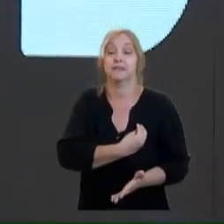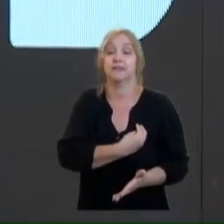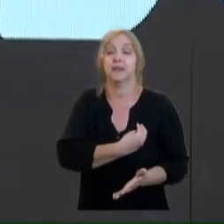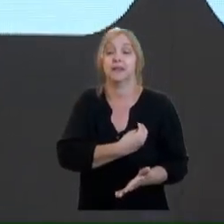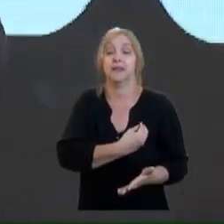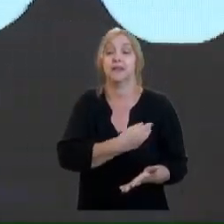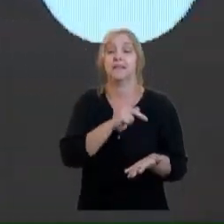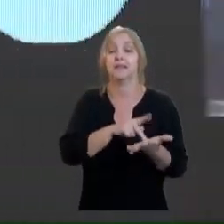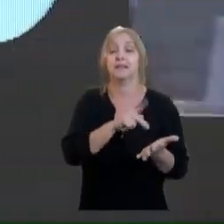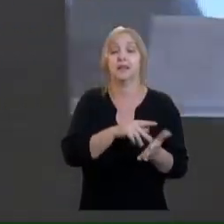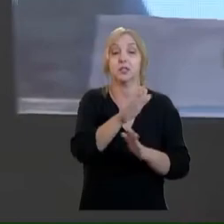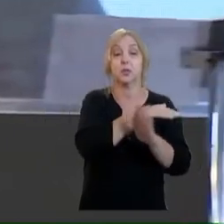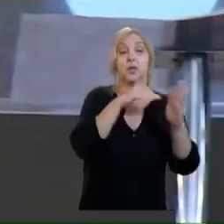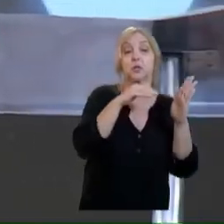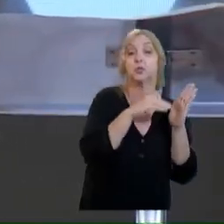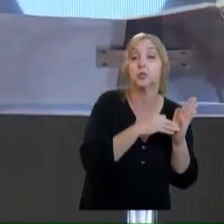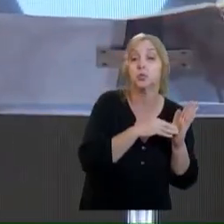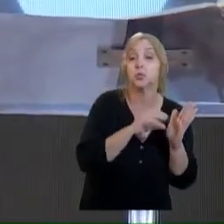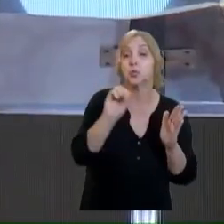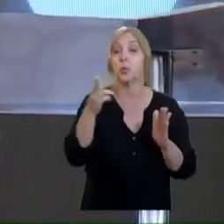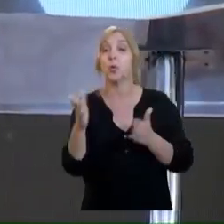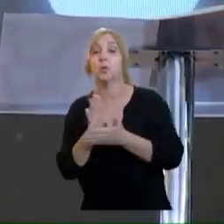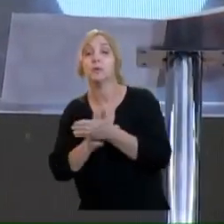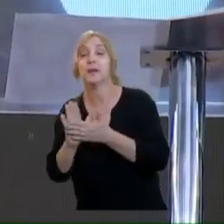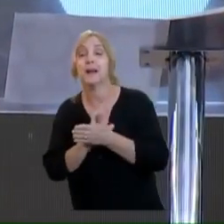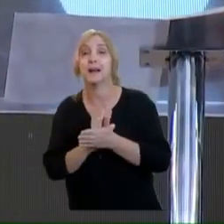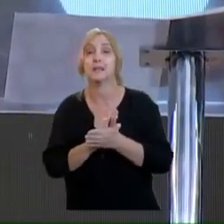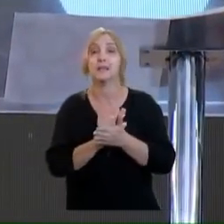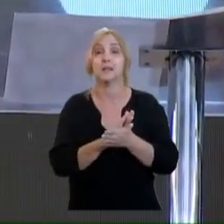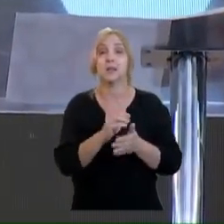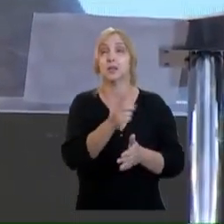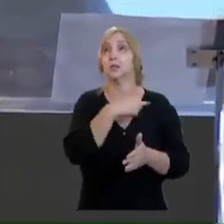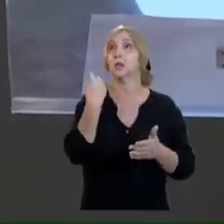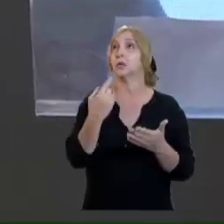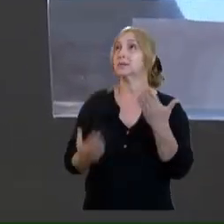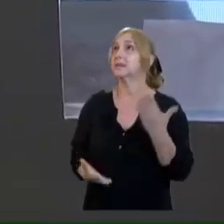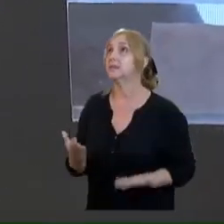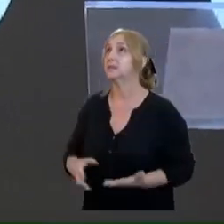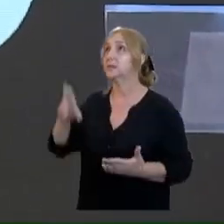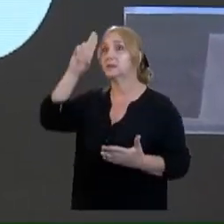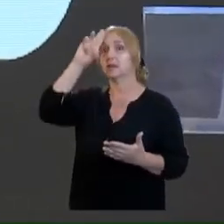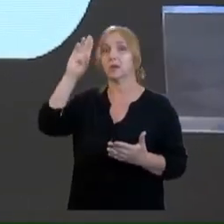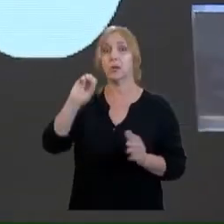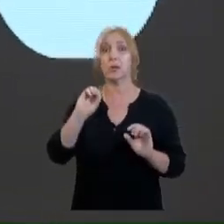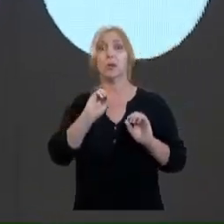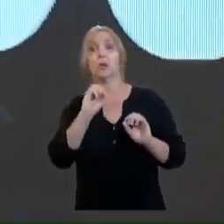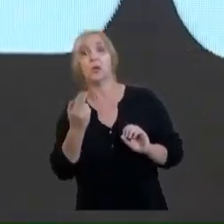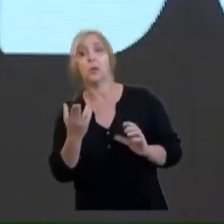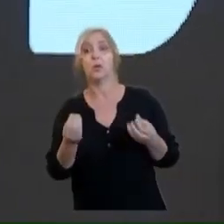é tudo na nossa vida, ou vivemos em função dEle. É como o ar.